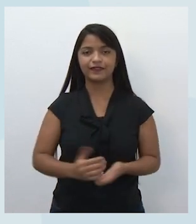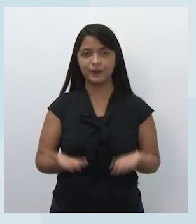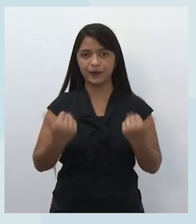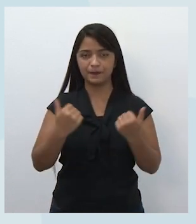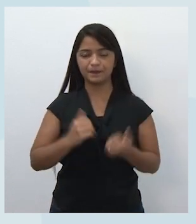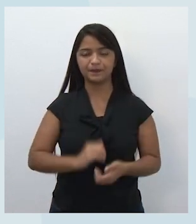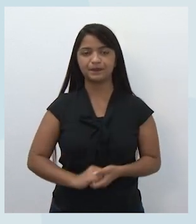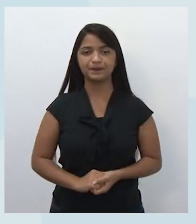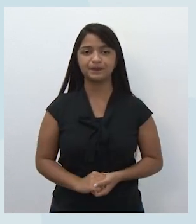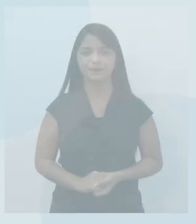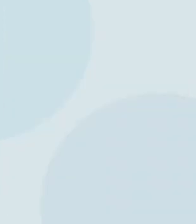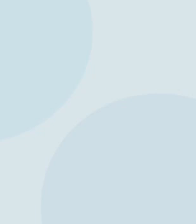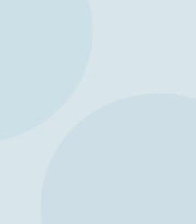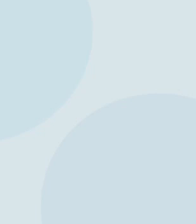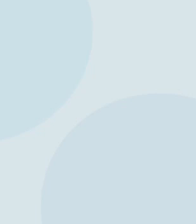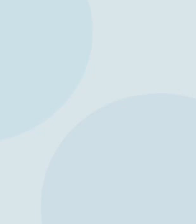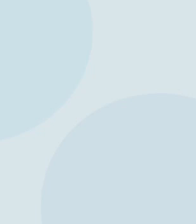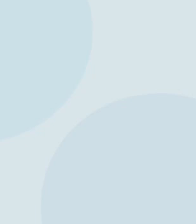lá?